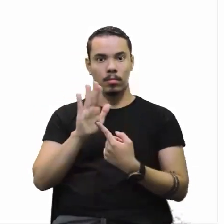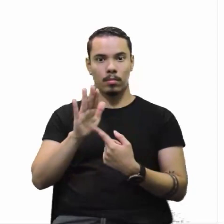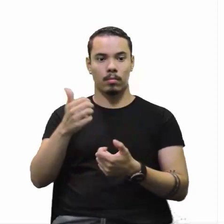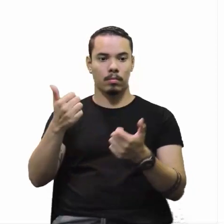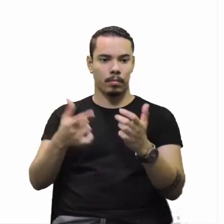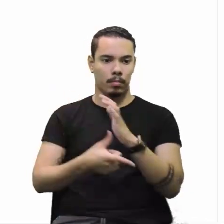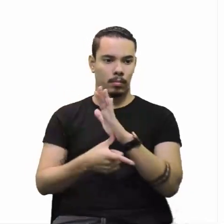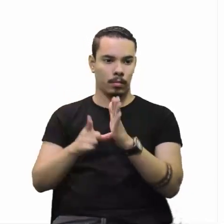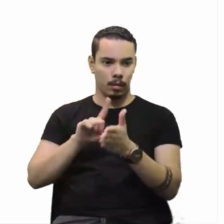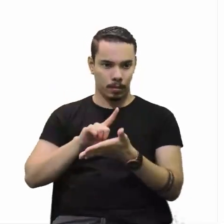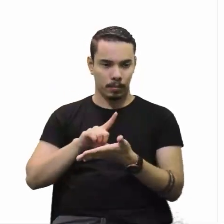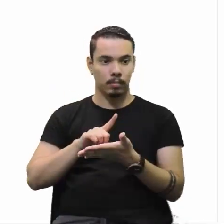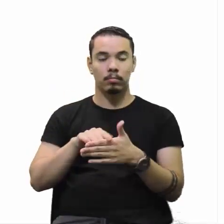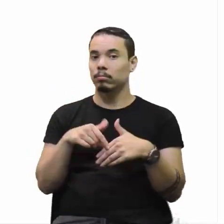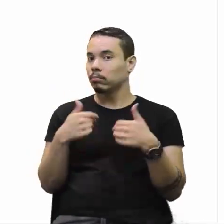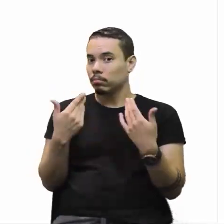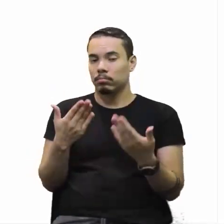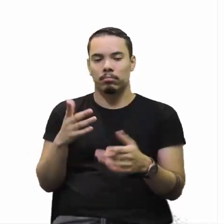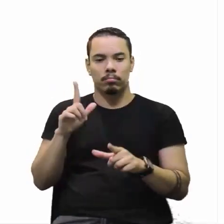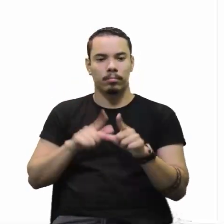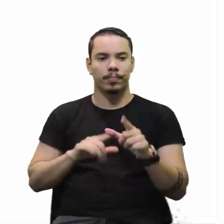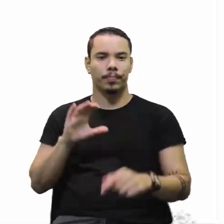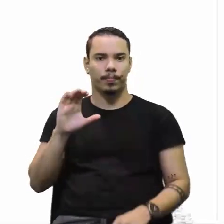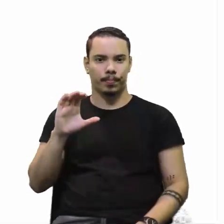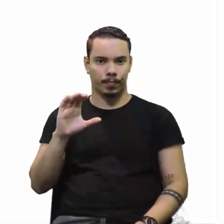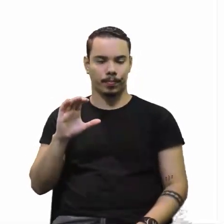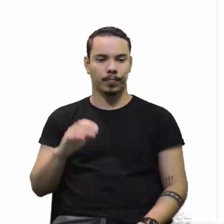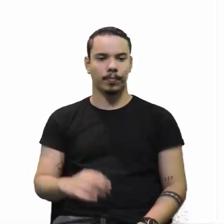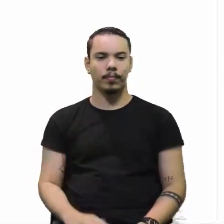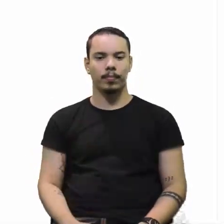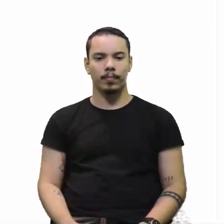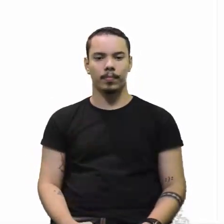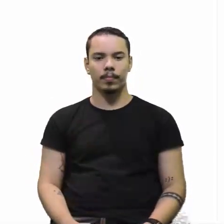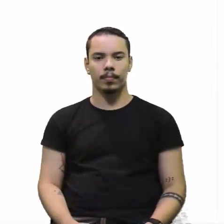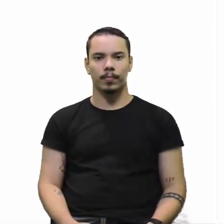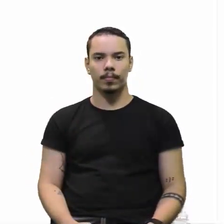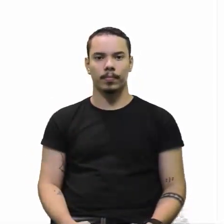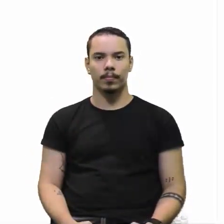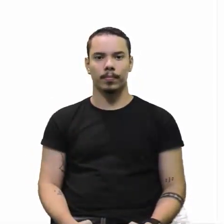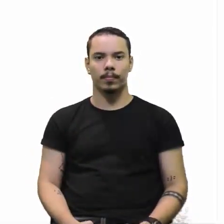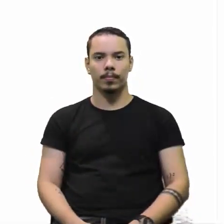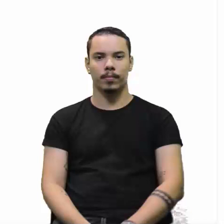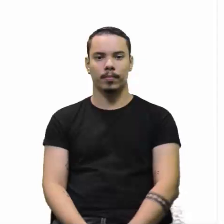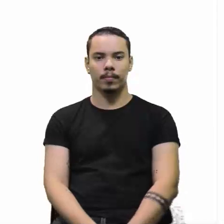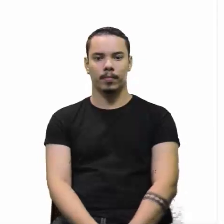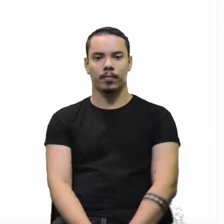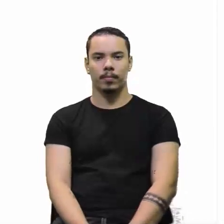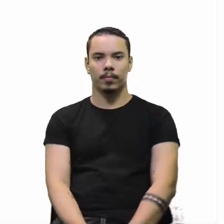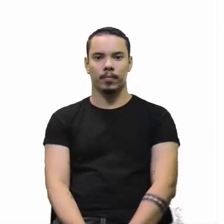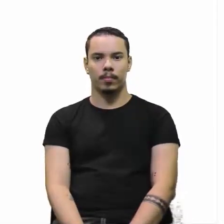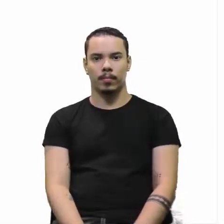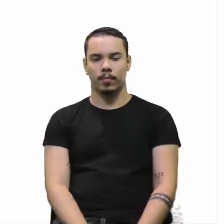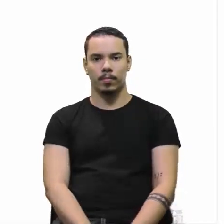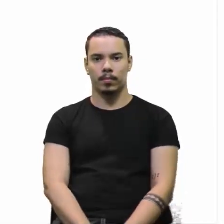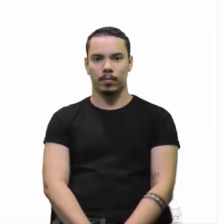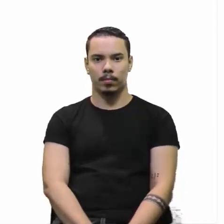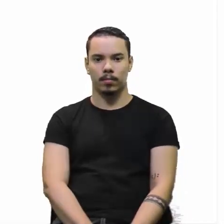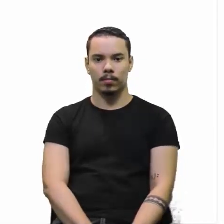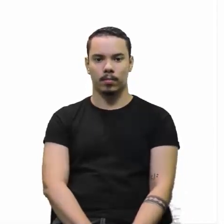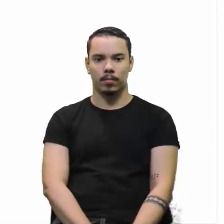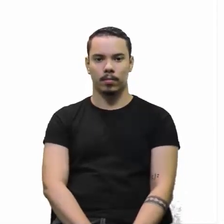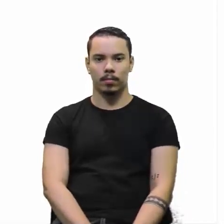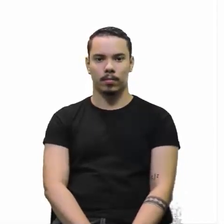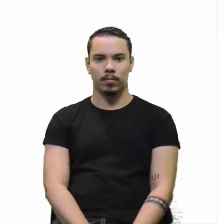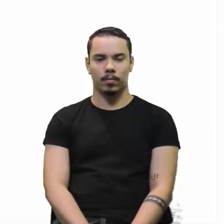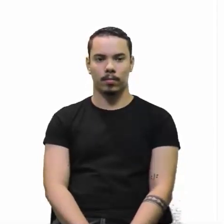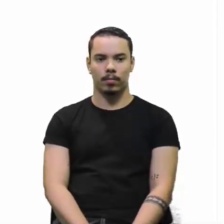ok? Então, letra C, né? Olha bem, ondas eletromagnéticas de frequências maiores